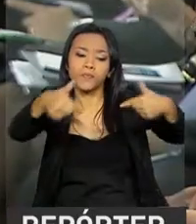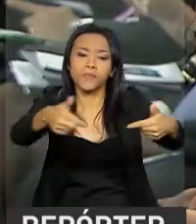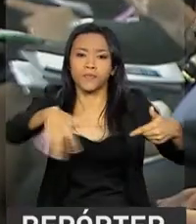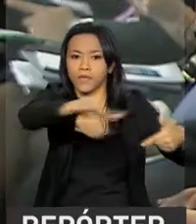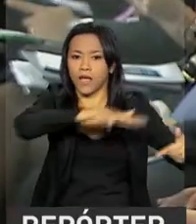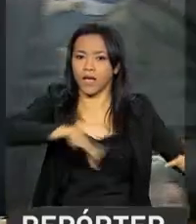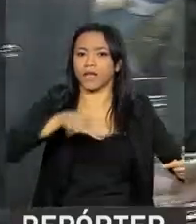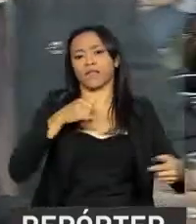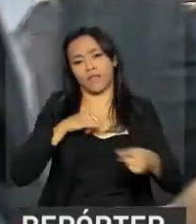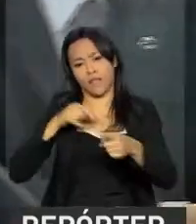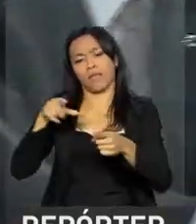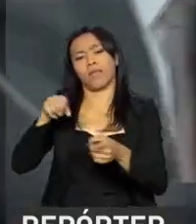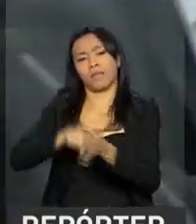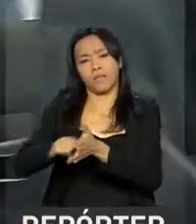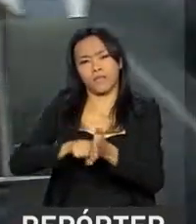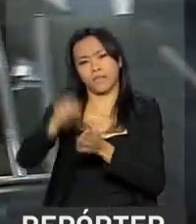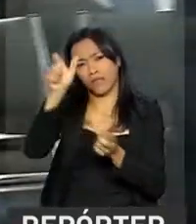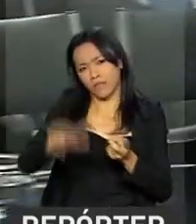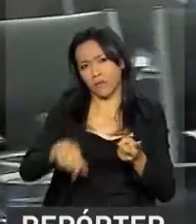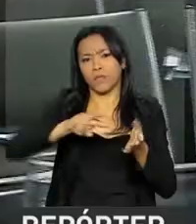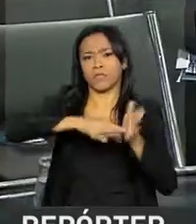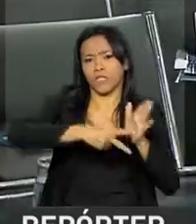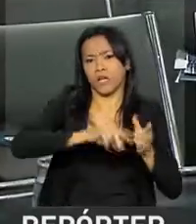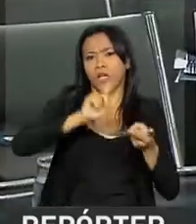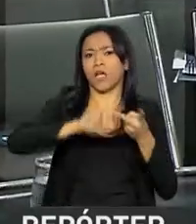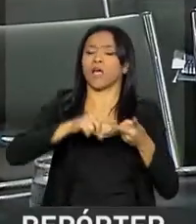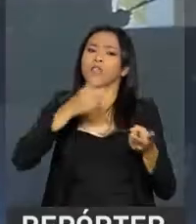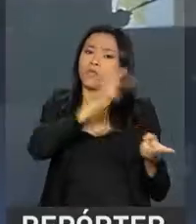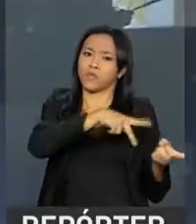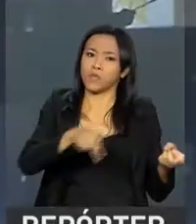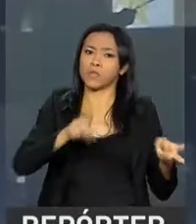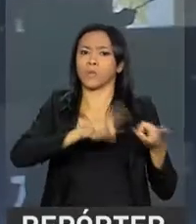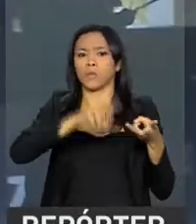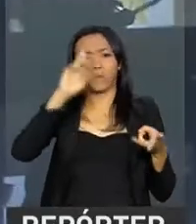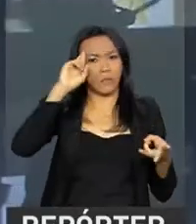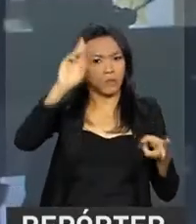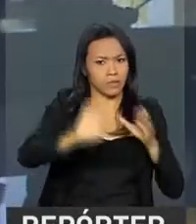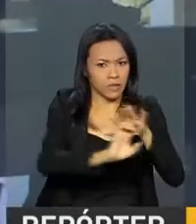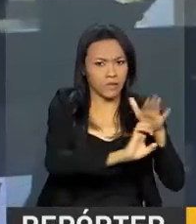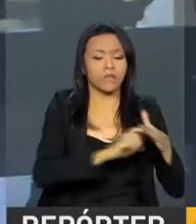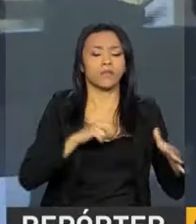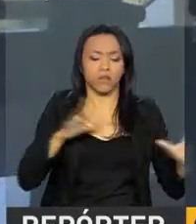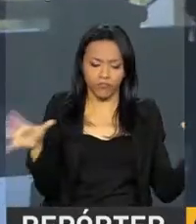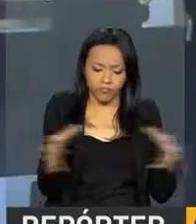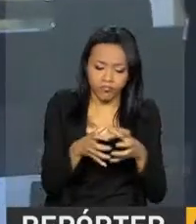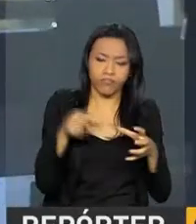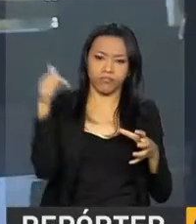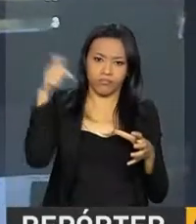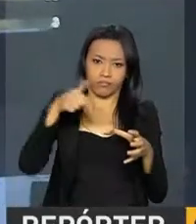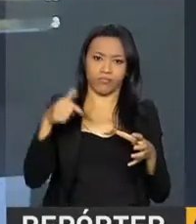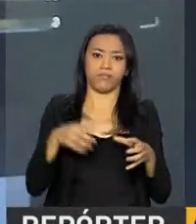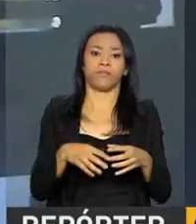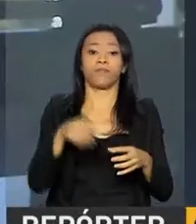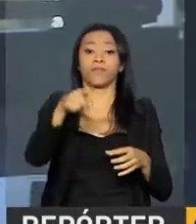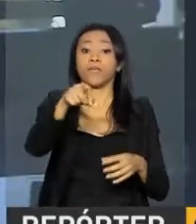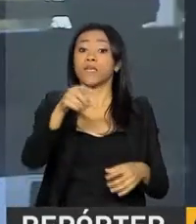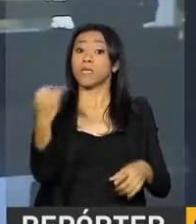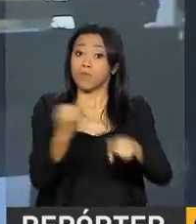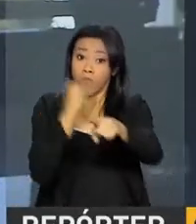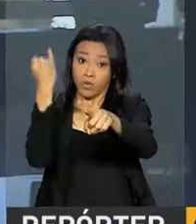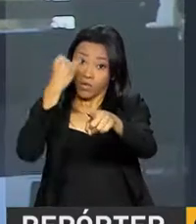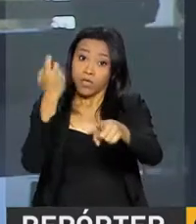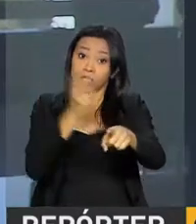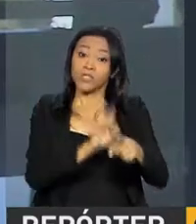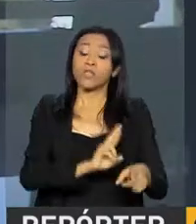como pesquisadores, professores, sindicalistas e empresários. Muito importante o que o governo está fazendo, levar os representantes e